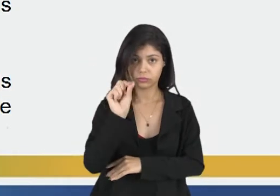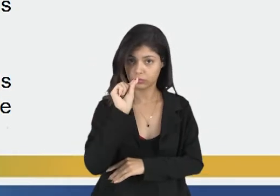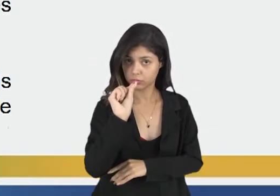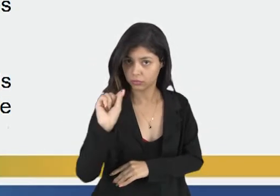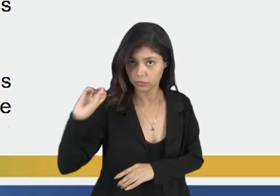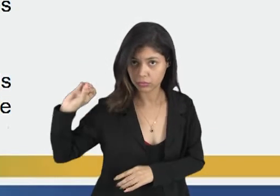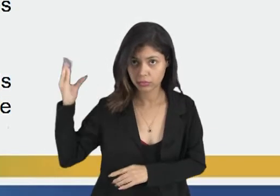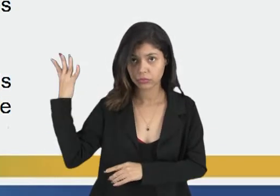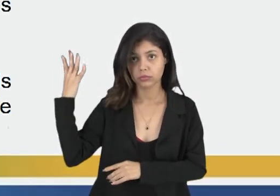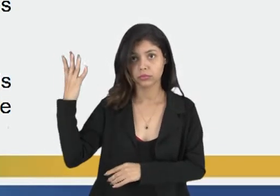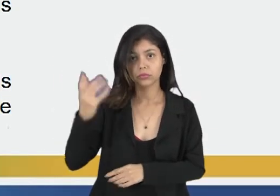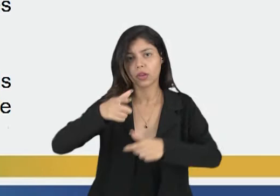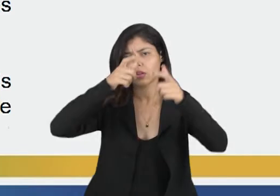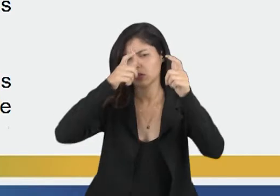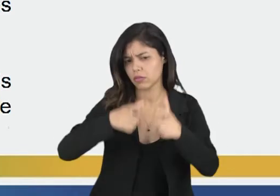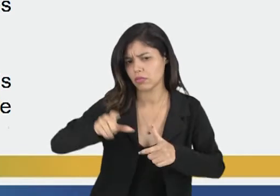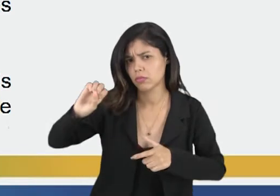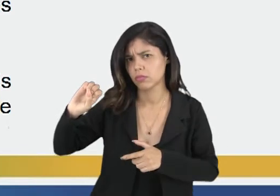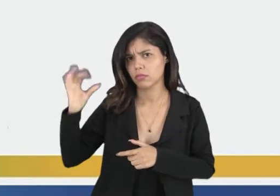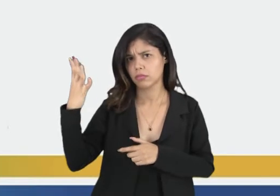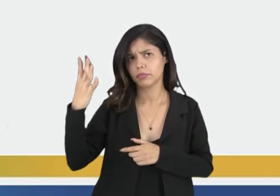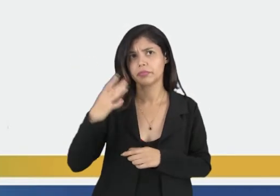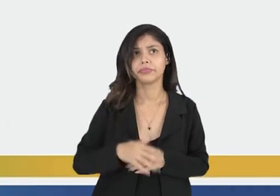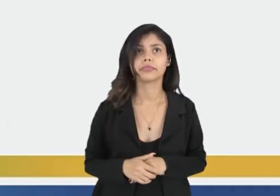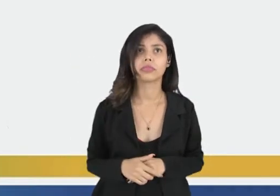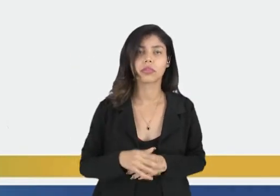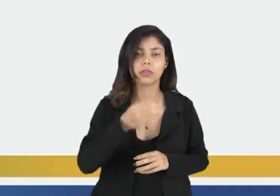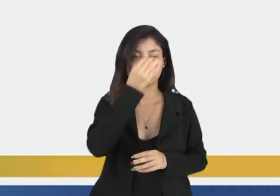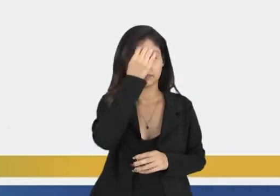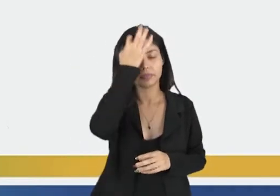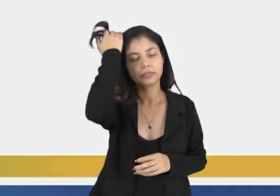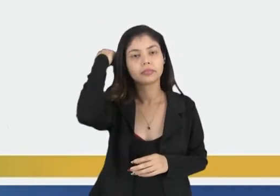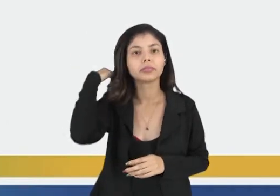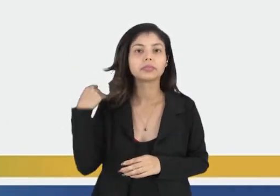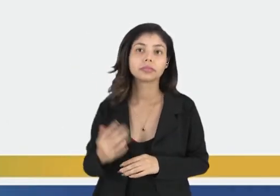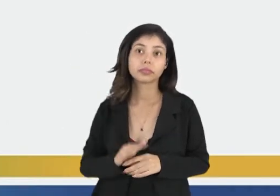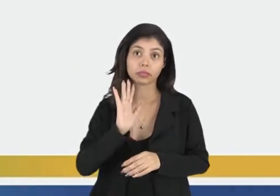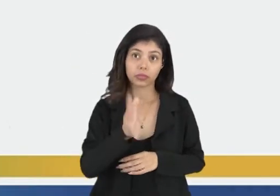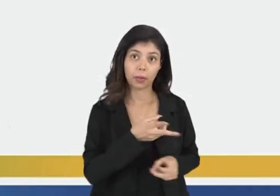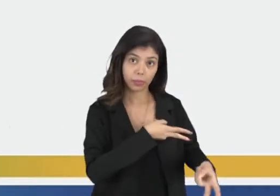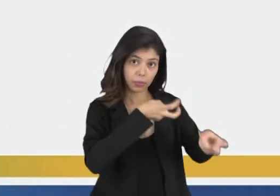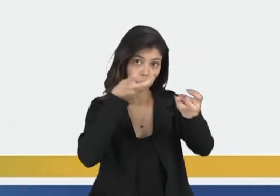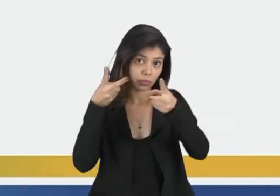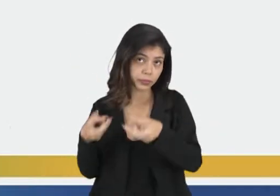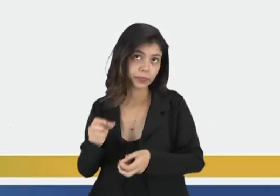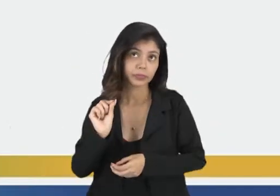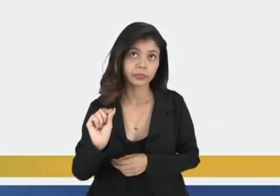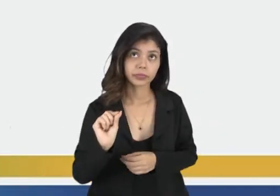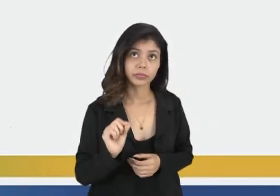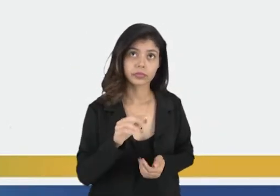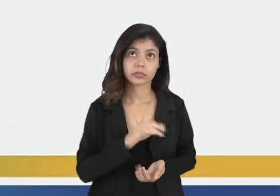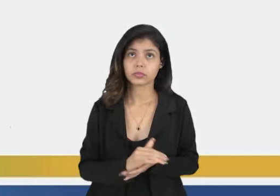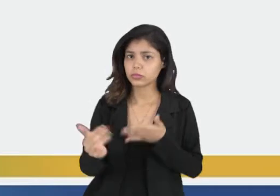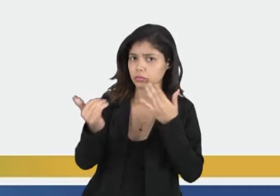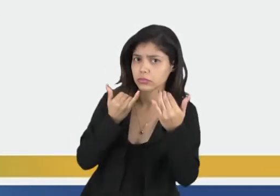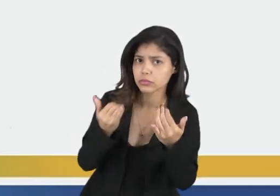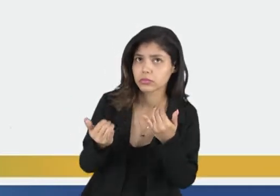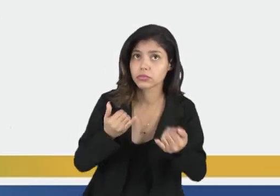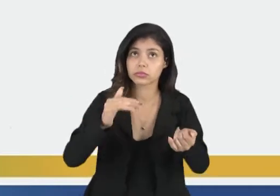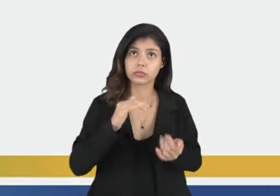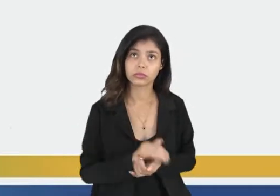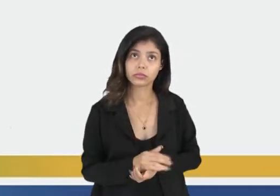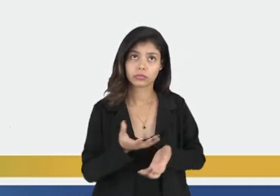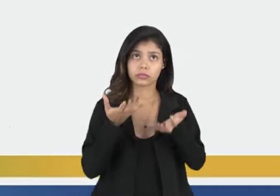que aconteceu e onde aconteceu. Com isso, já percebemos que, se uma